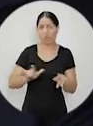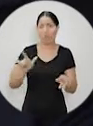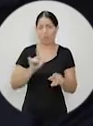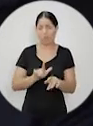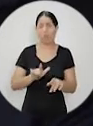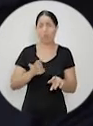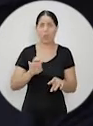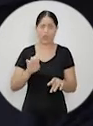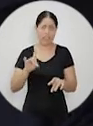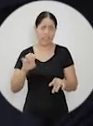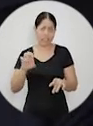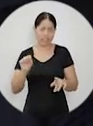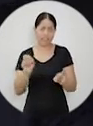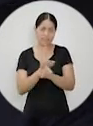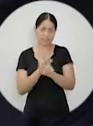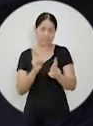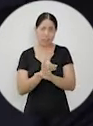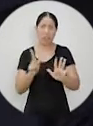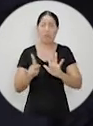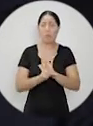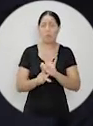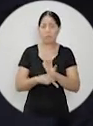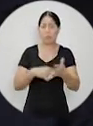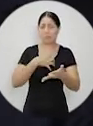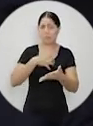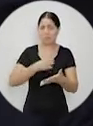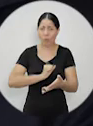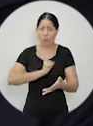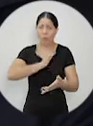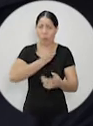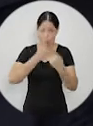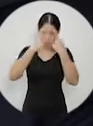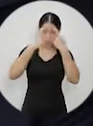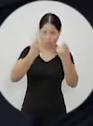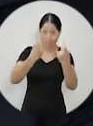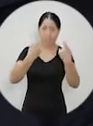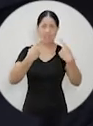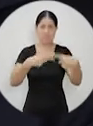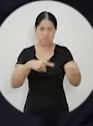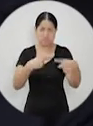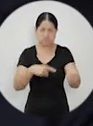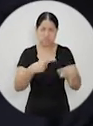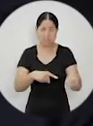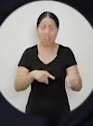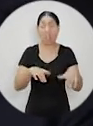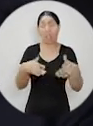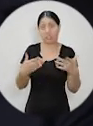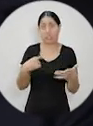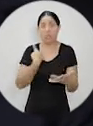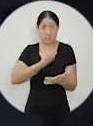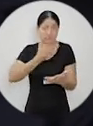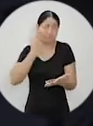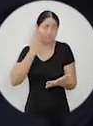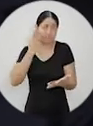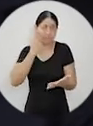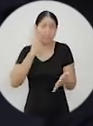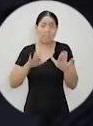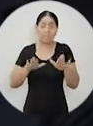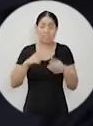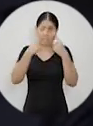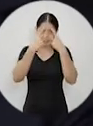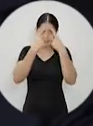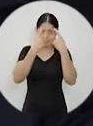país polarizado, em profunda recessão, trazem muito ódio, muita violência, nós sabemos disso, e essa violência